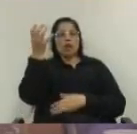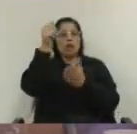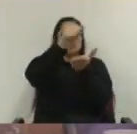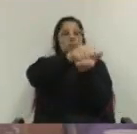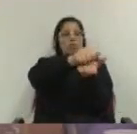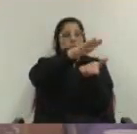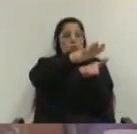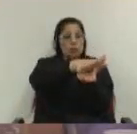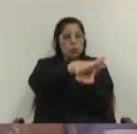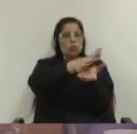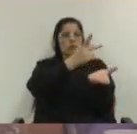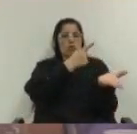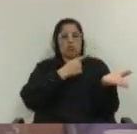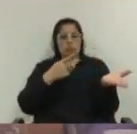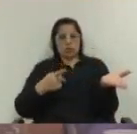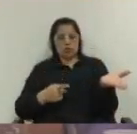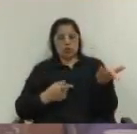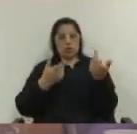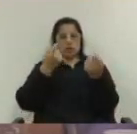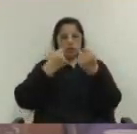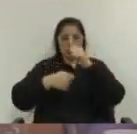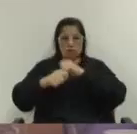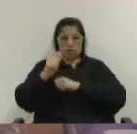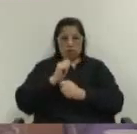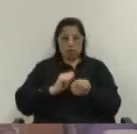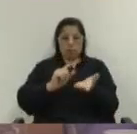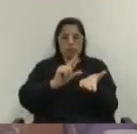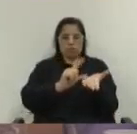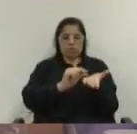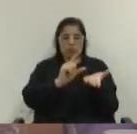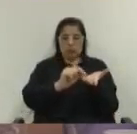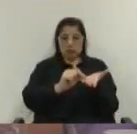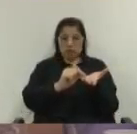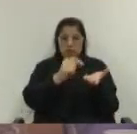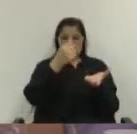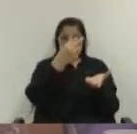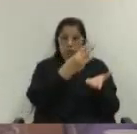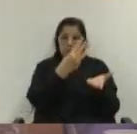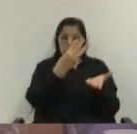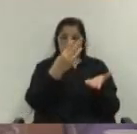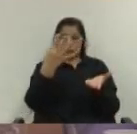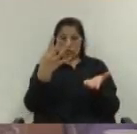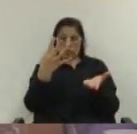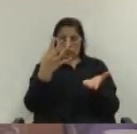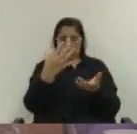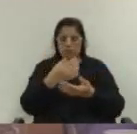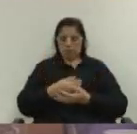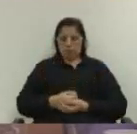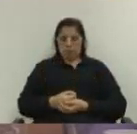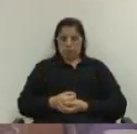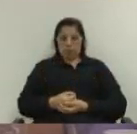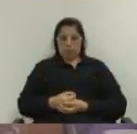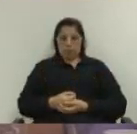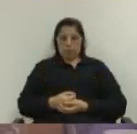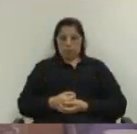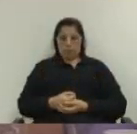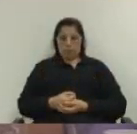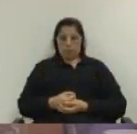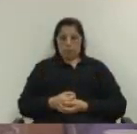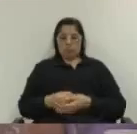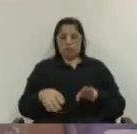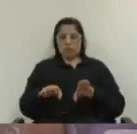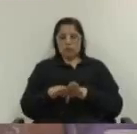político-administrativas catalogadas no inciso 2 do artigo 364, prefeito, e incisos 1 a